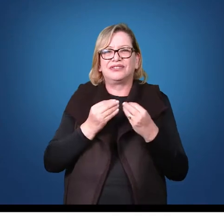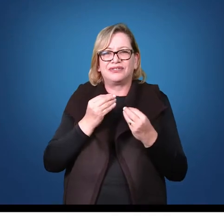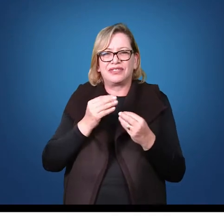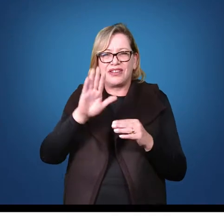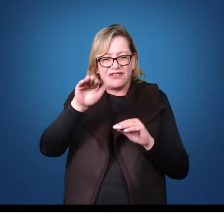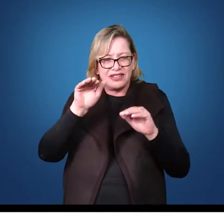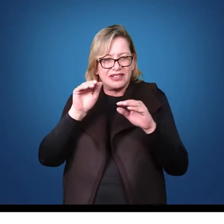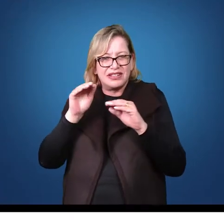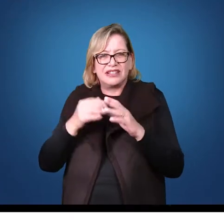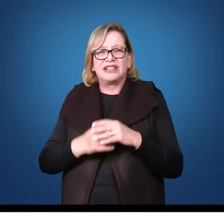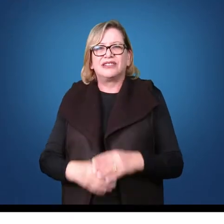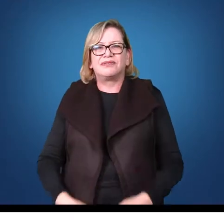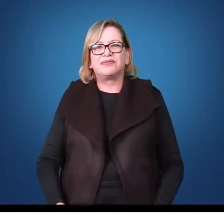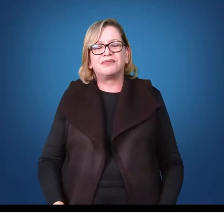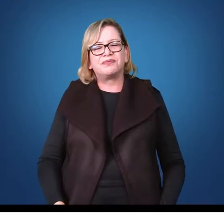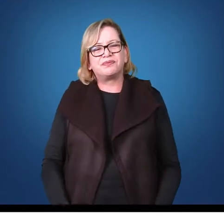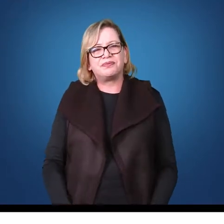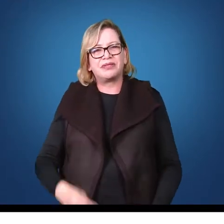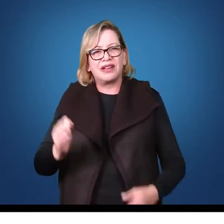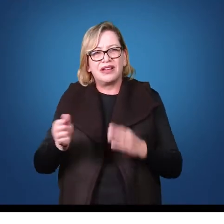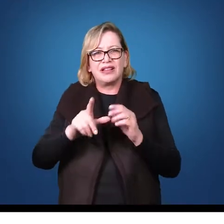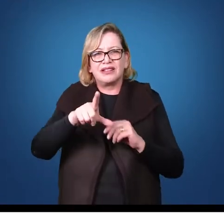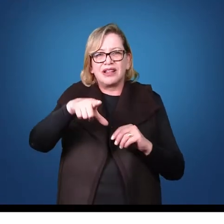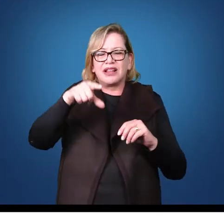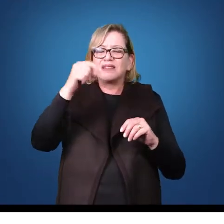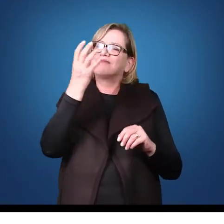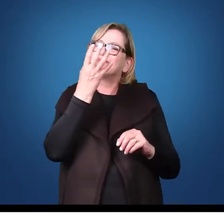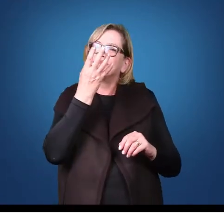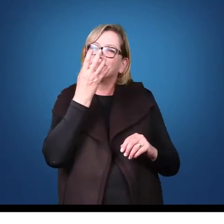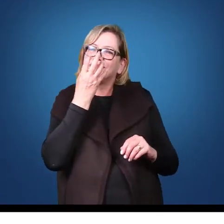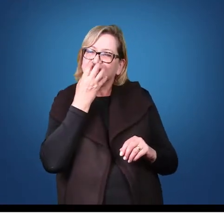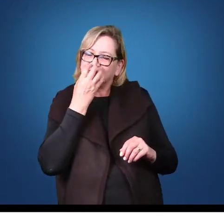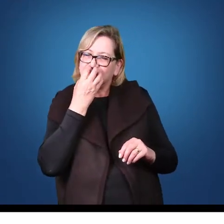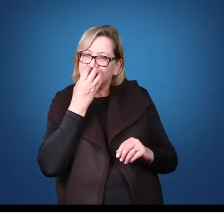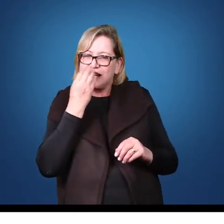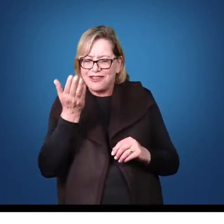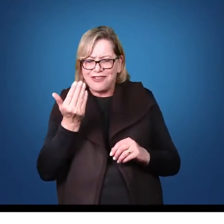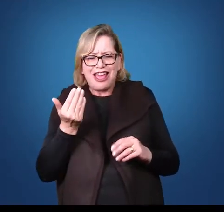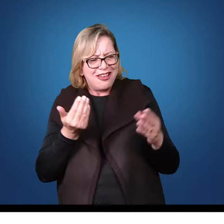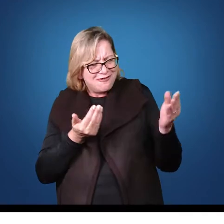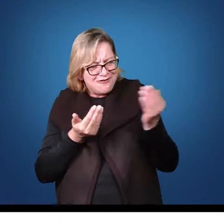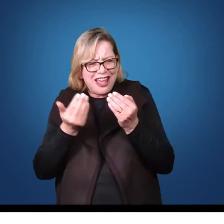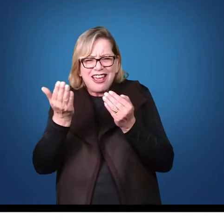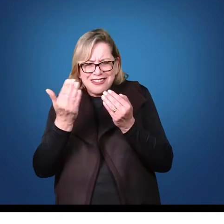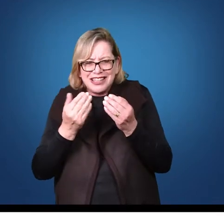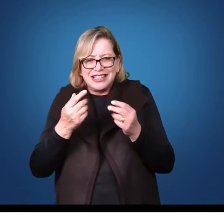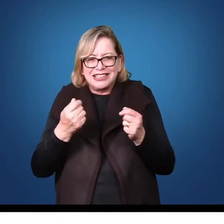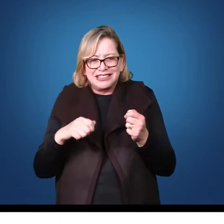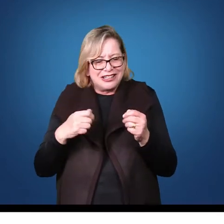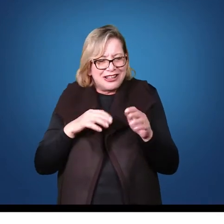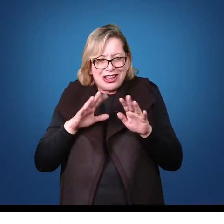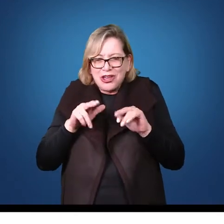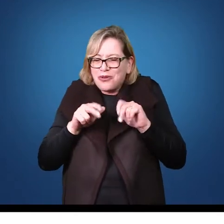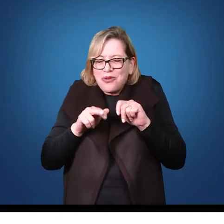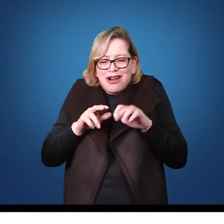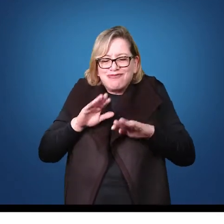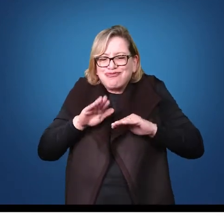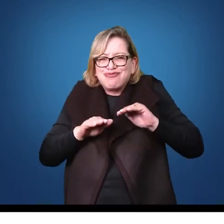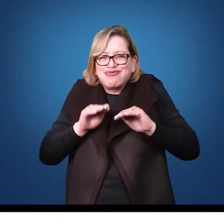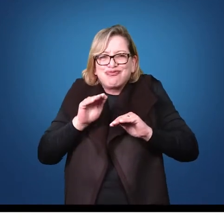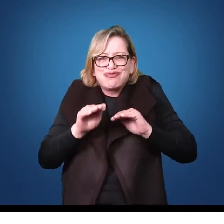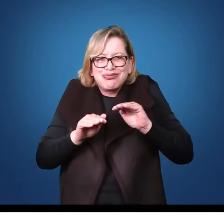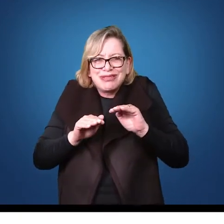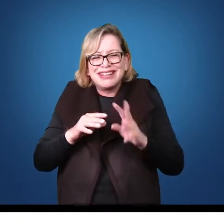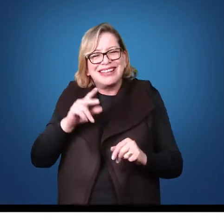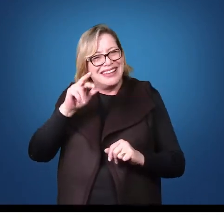Venha cá, vixe, agora pega o cachorrinho. Venha, cachorrinho. Tem que vir aqui nem cachorrinho, andar aqui nem